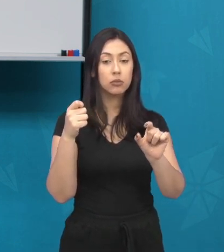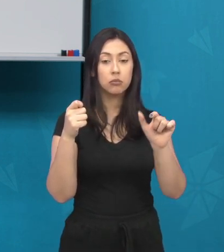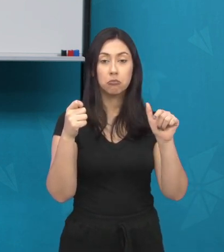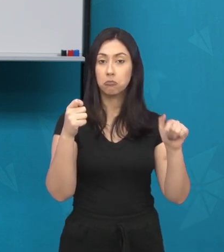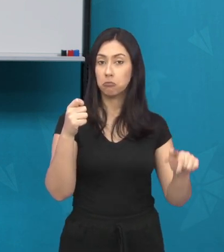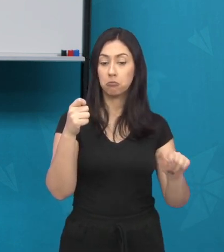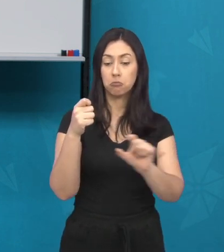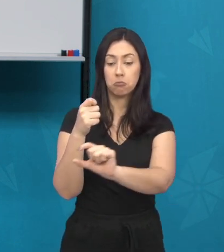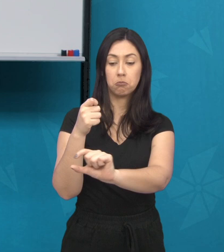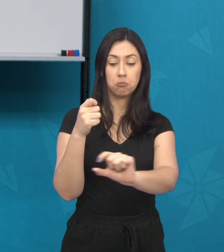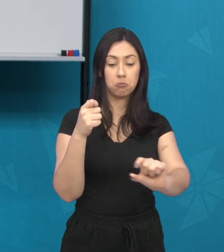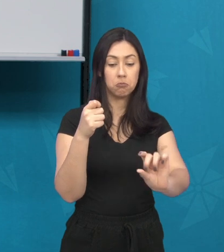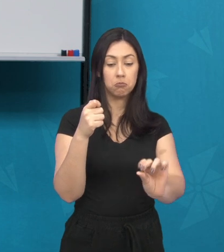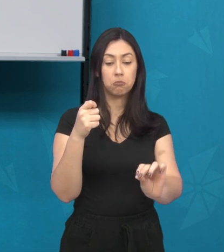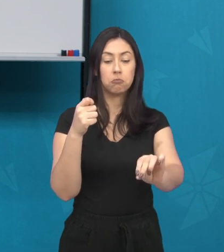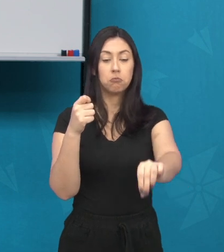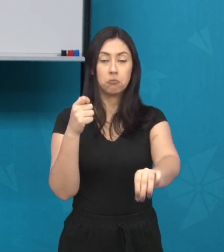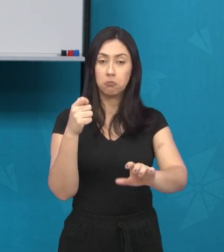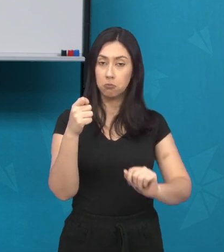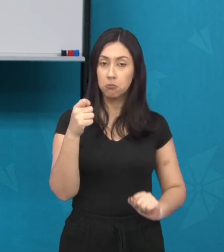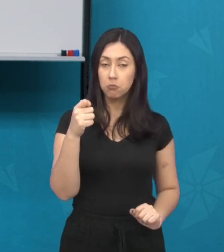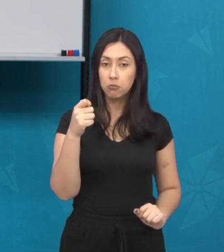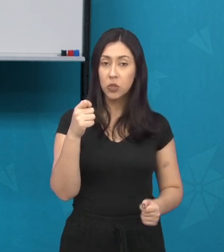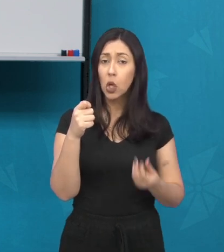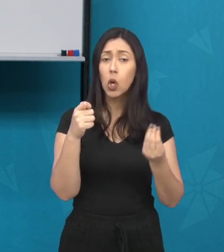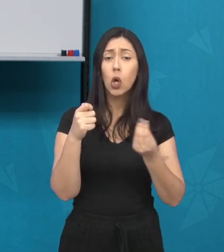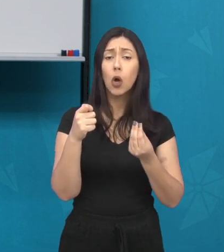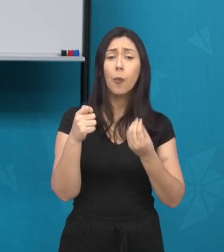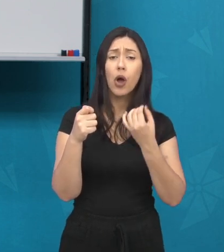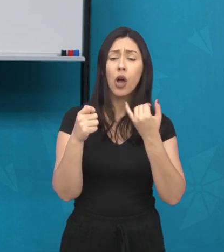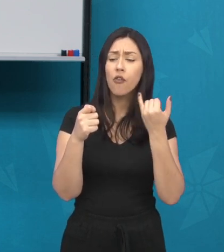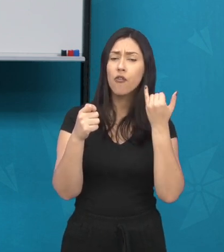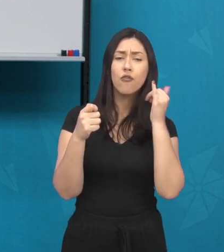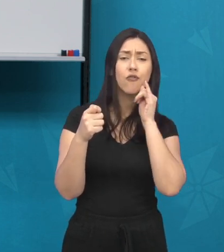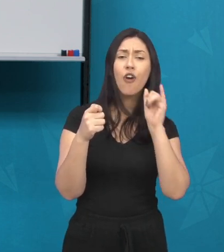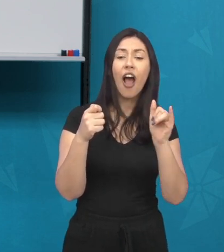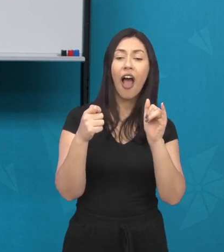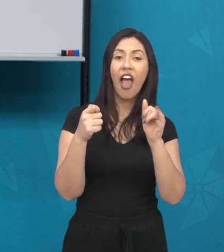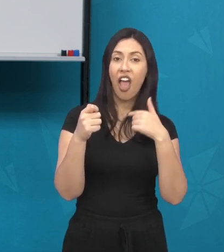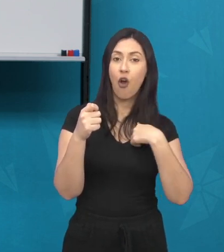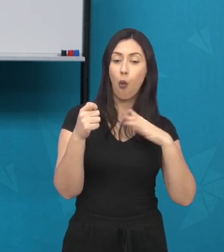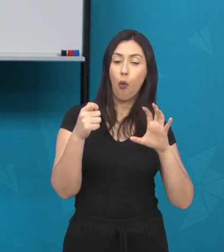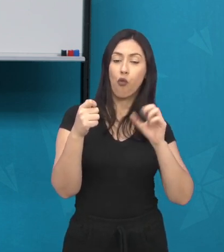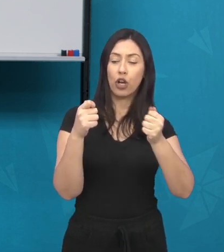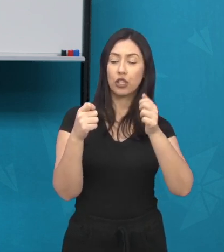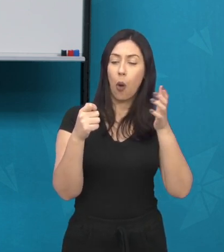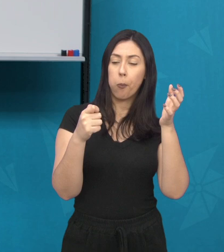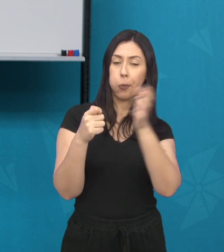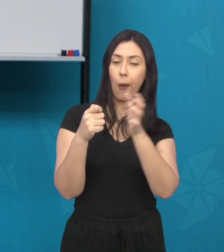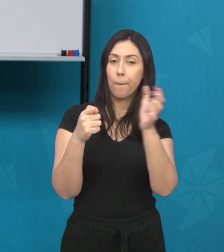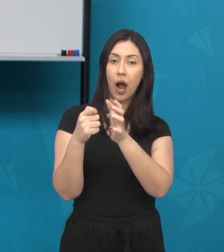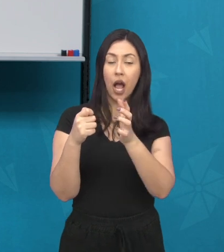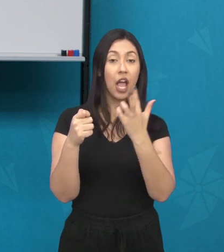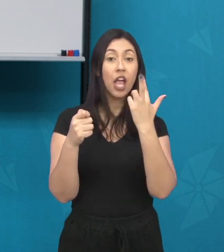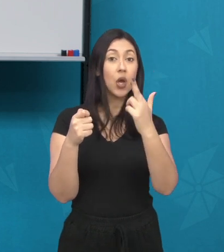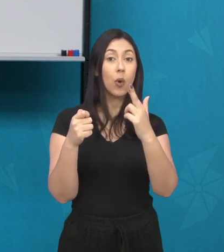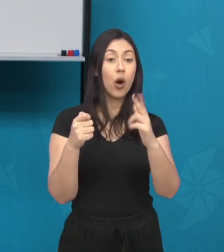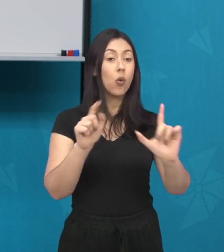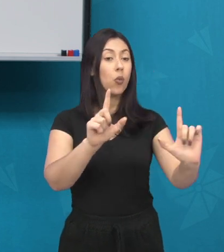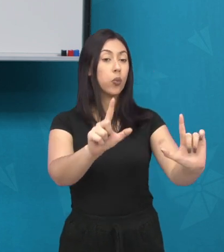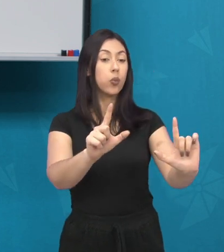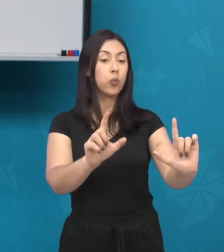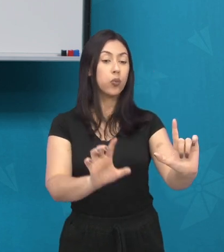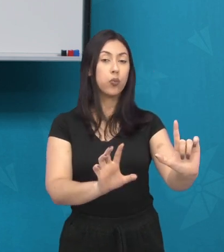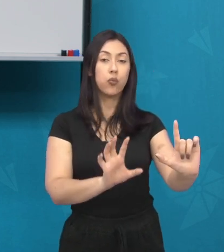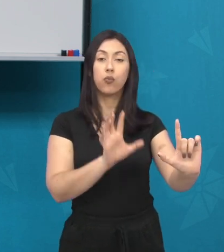Ela tá aqui no quadro como que eu vou dizer que a força que eu aplico nessa caneta se equilibra com a força que o quadro aplica